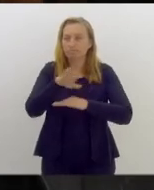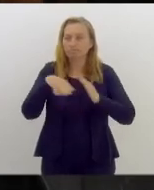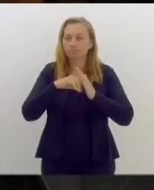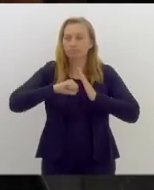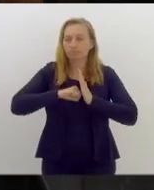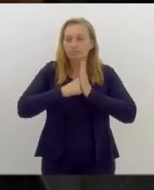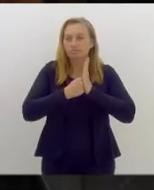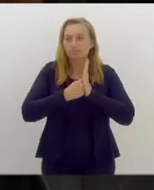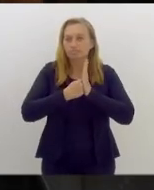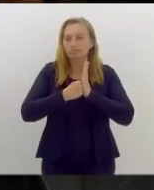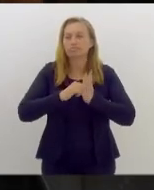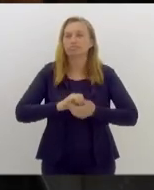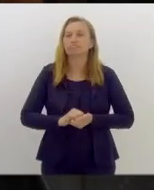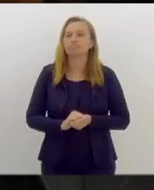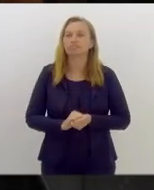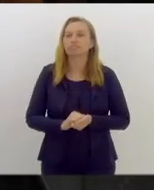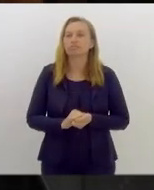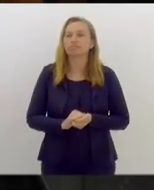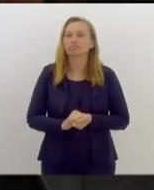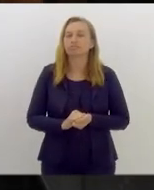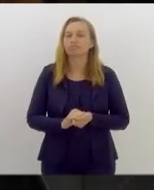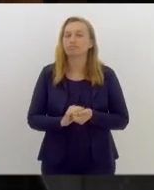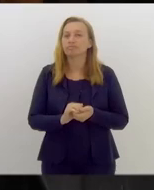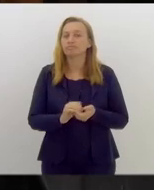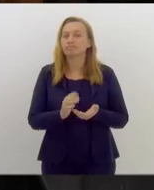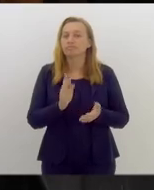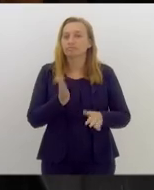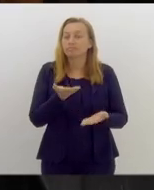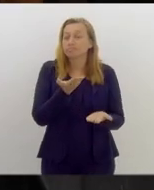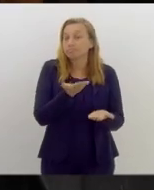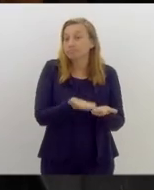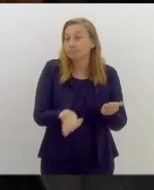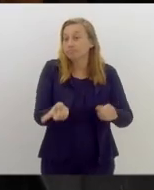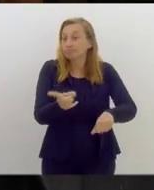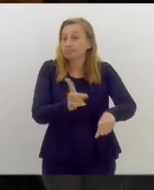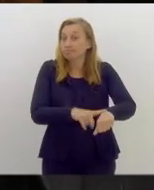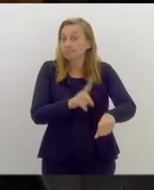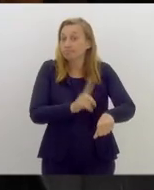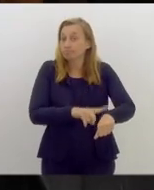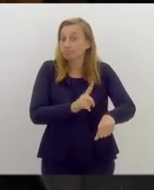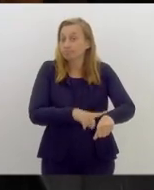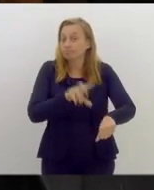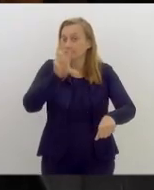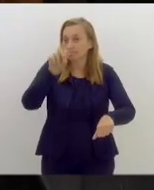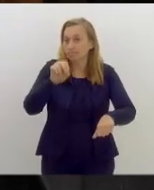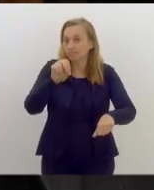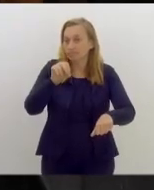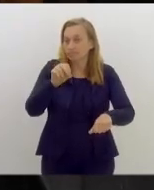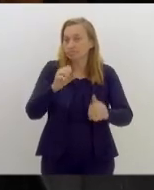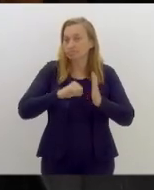os vetos vencidos, que já estão na casa dos 50.